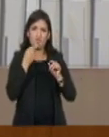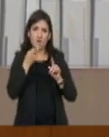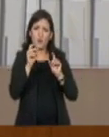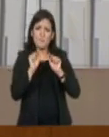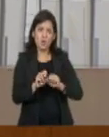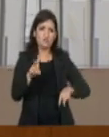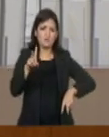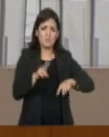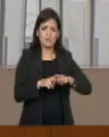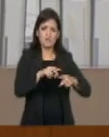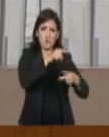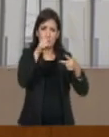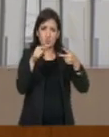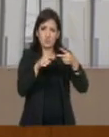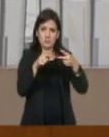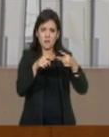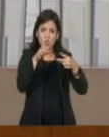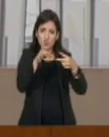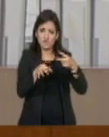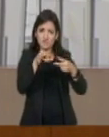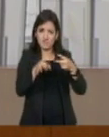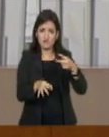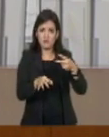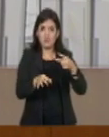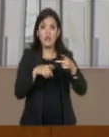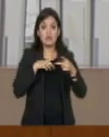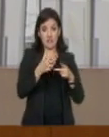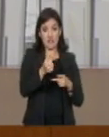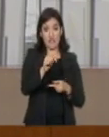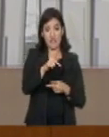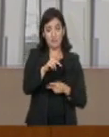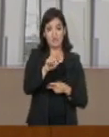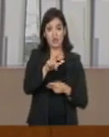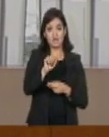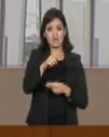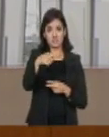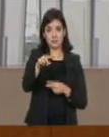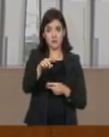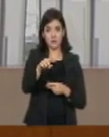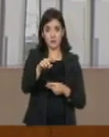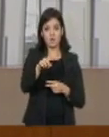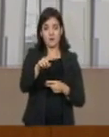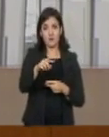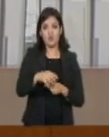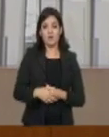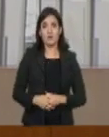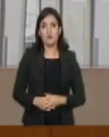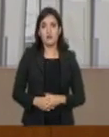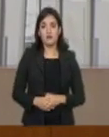seria depois da apelação da decisão do júri. Eu entendo que cabe imediato. Opa,